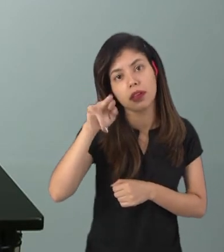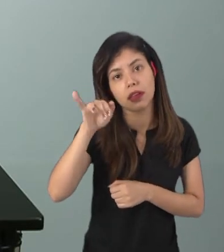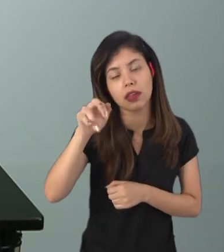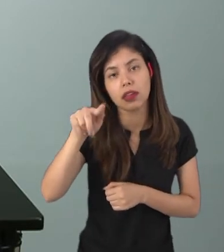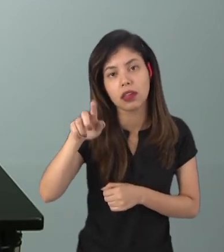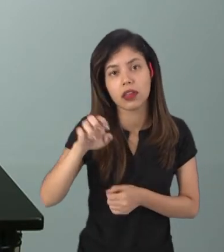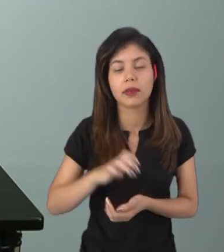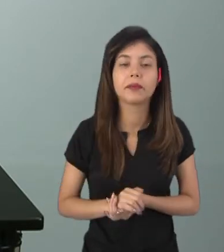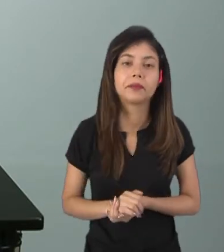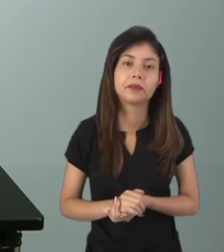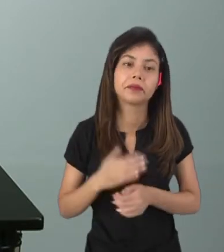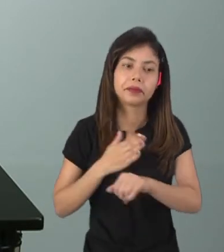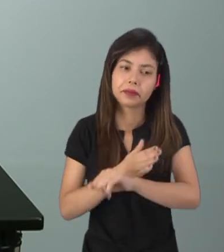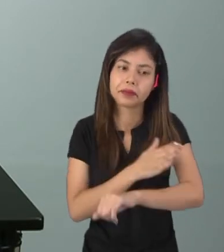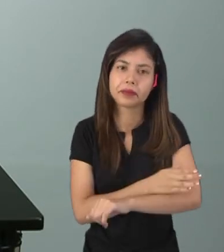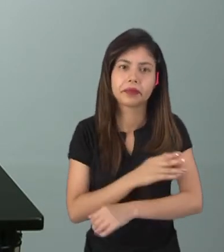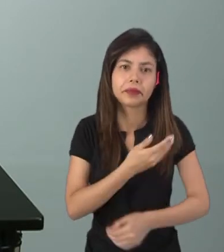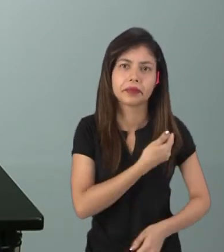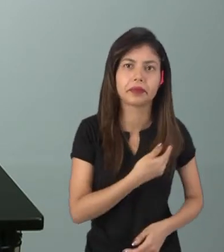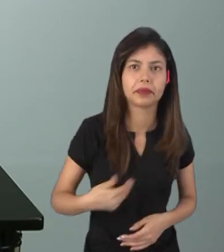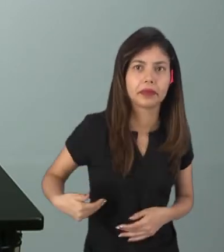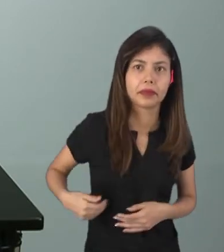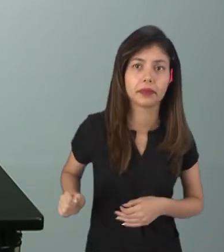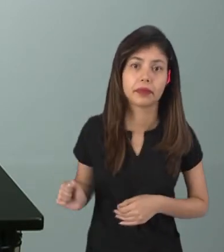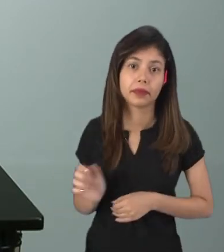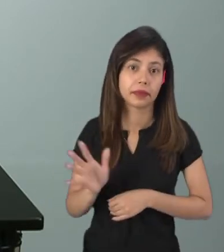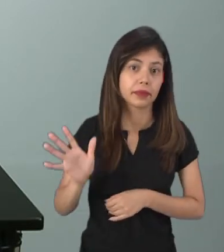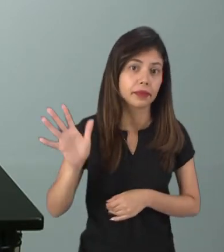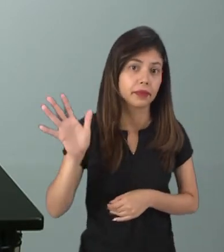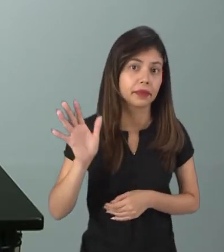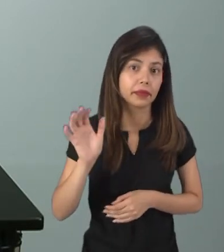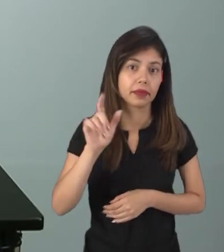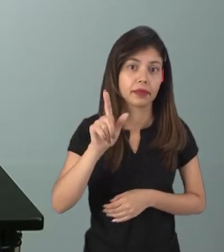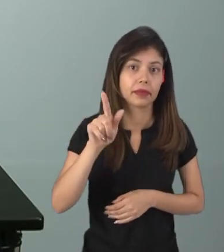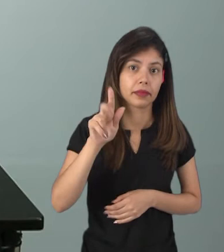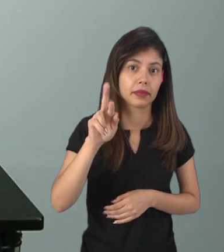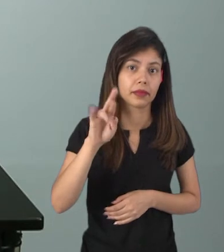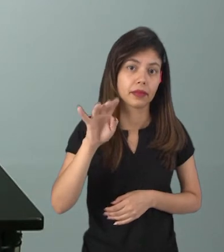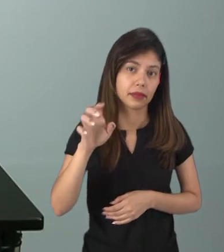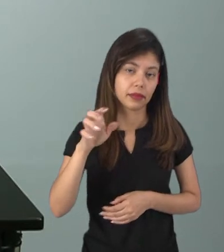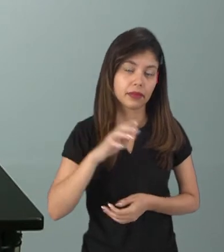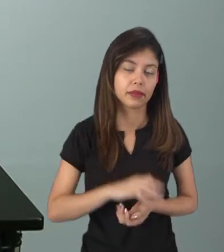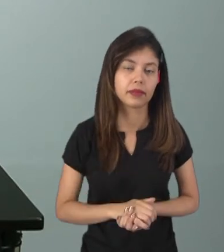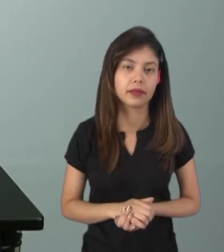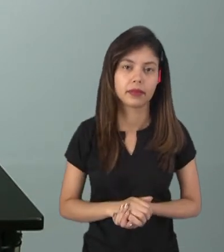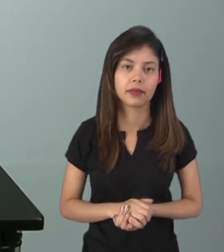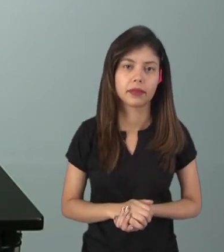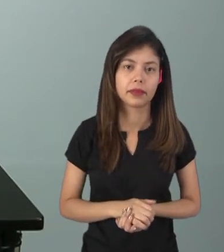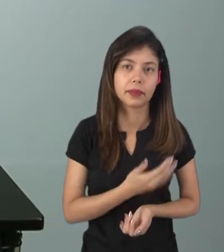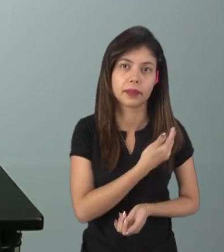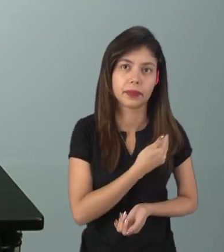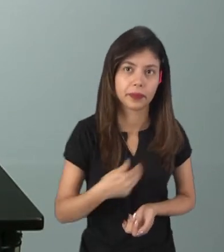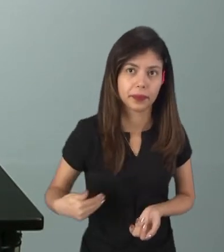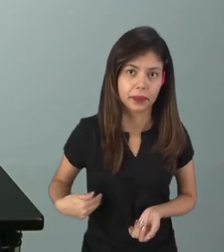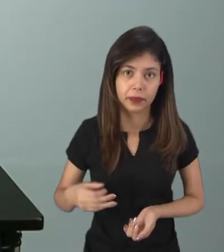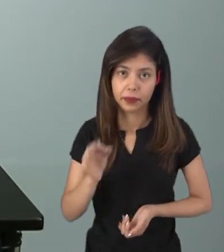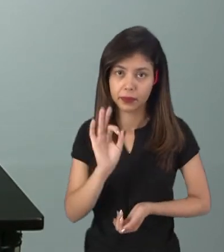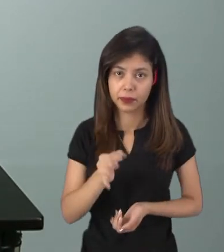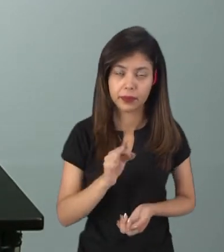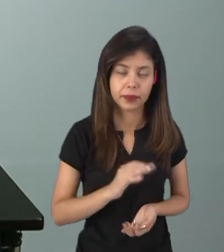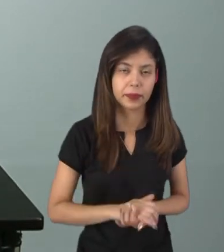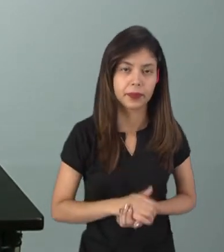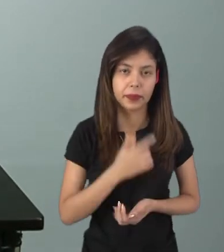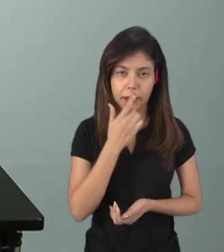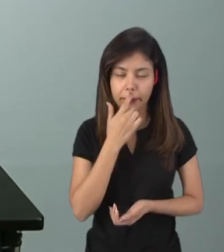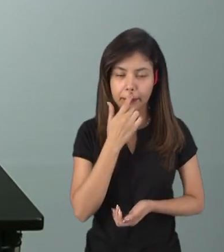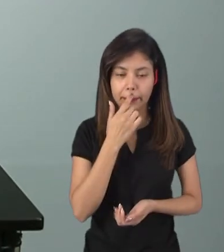de acesso ao público, né? Acesso gratuito, certinho? Acaba sendo um espaço público, certo?